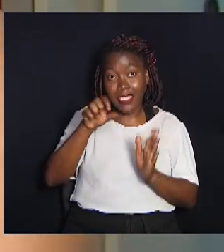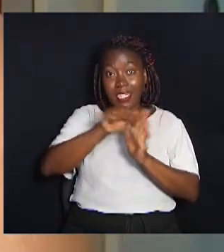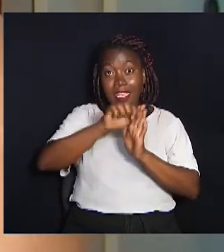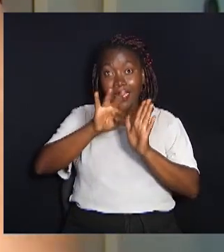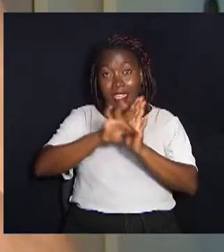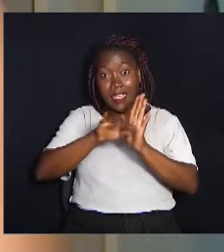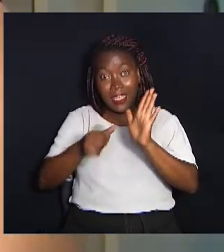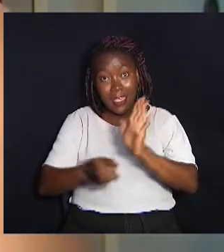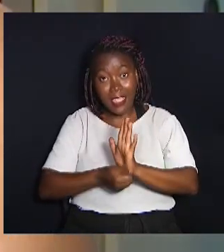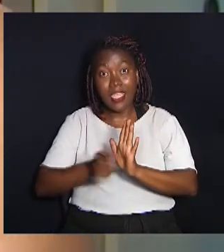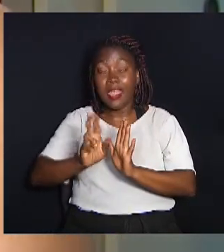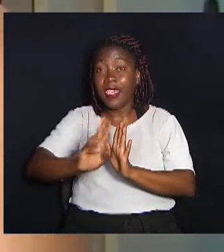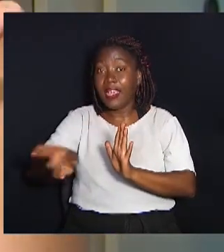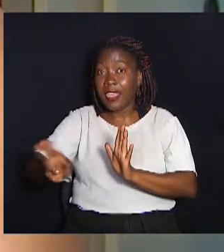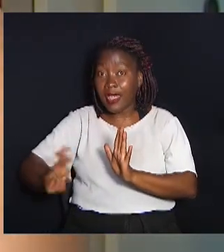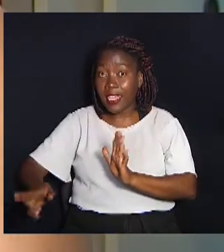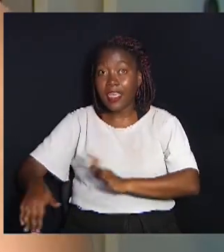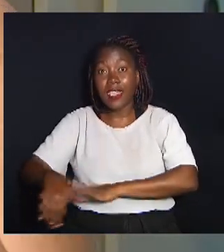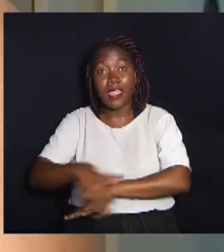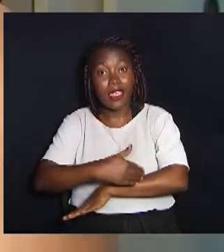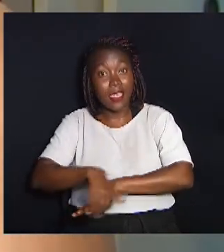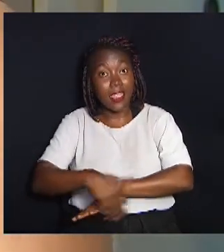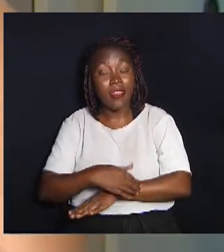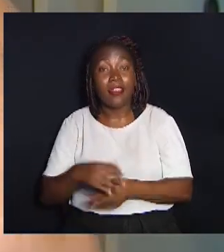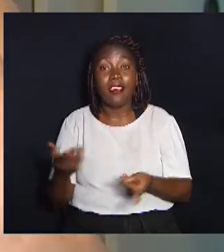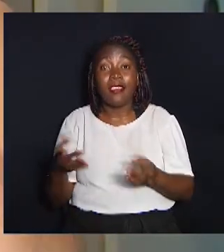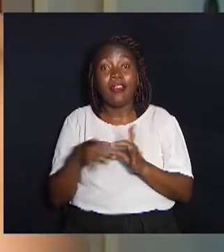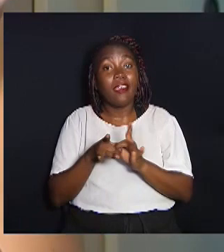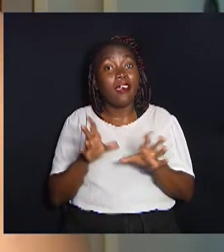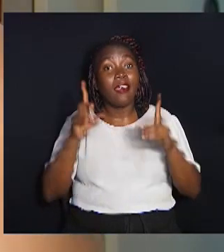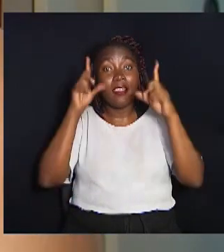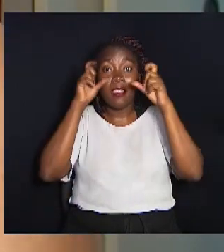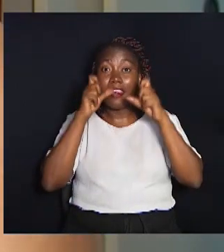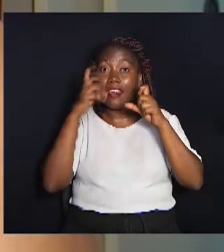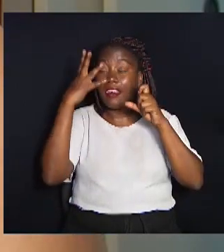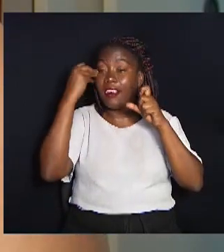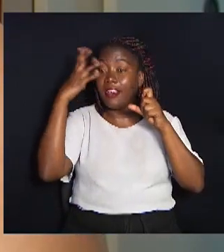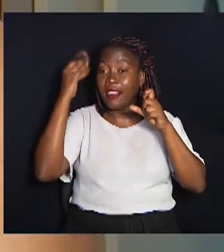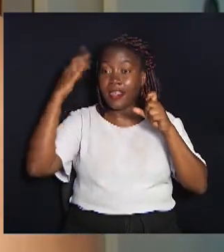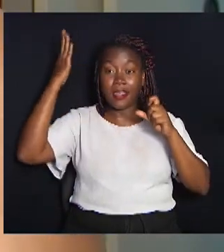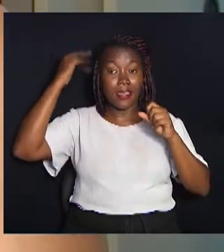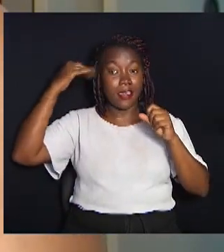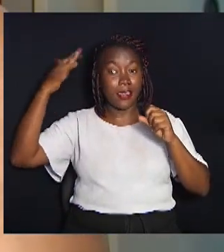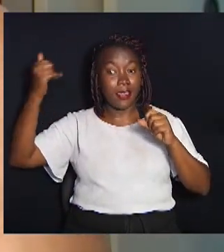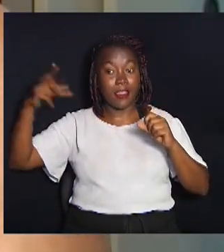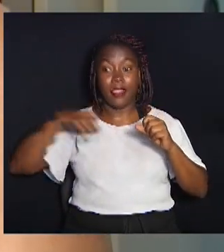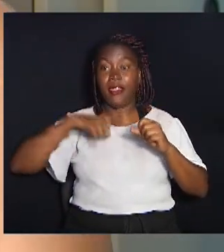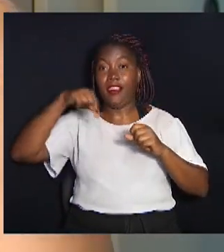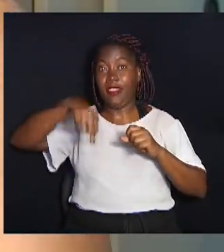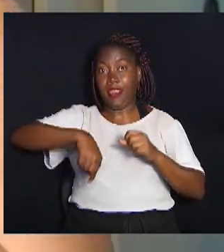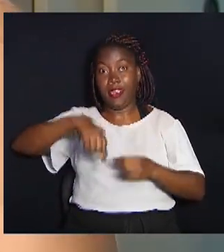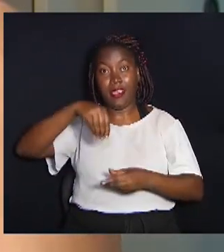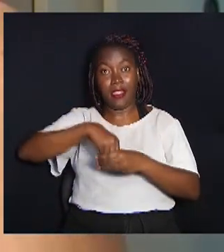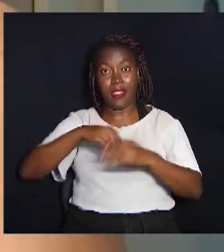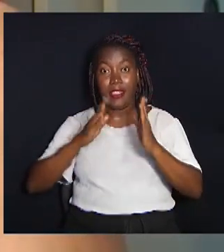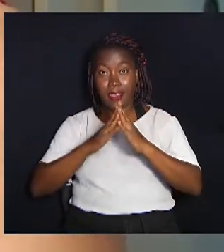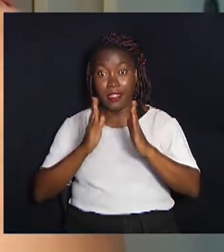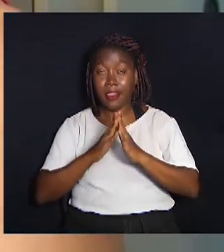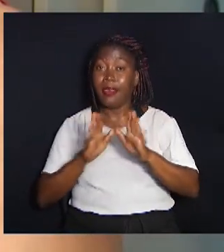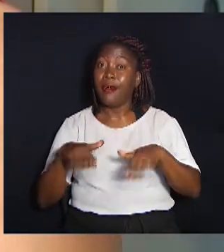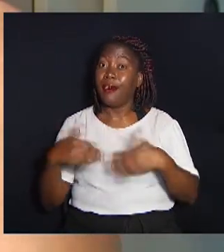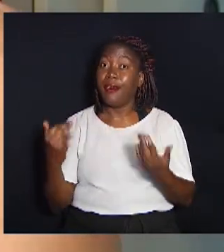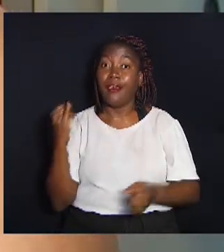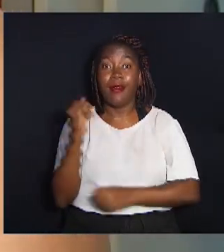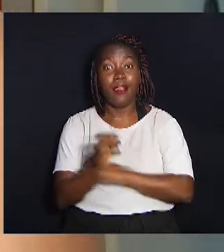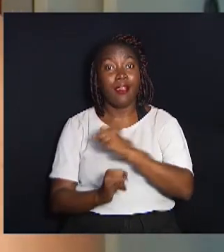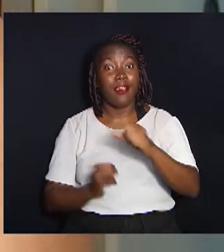ruas, disponibilizando fotos de personalidades que nós temos aqui dentro da casa. Então, o online ele